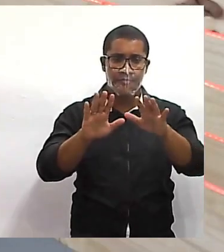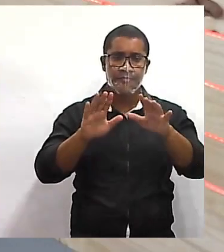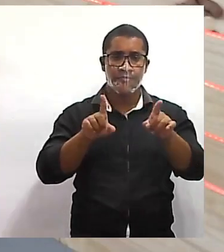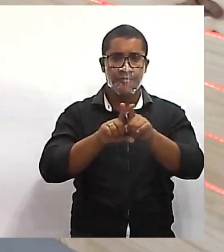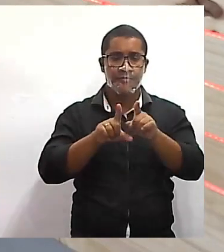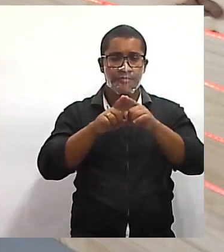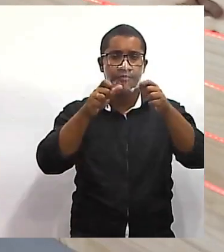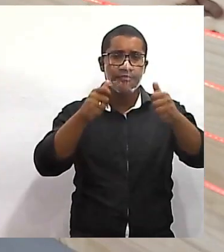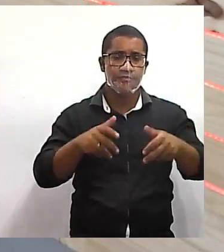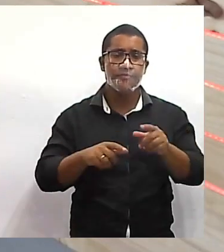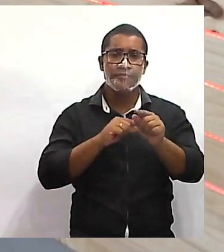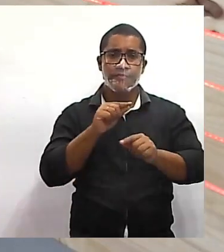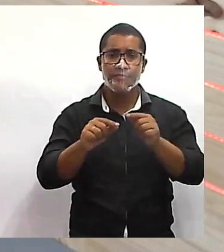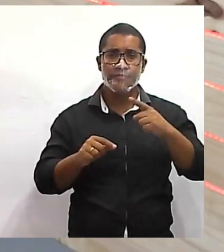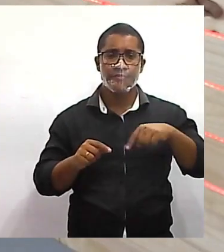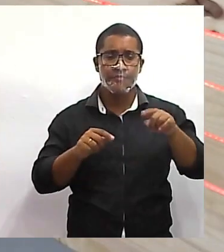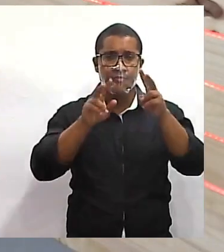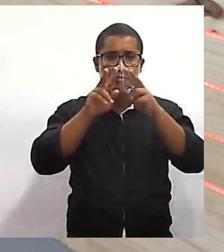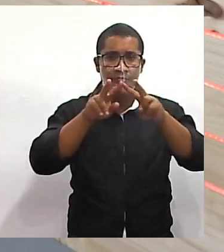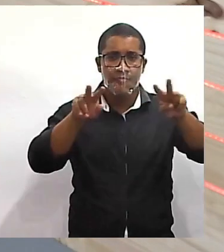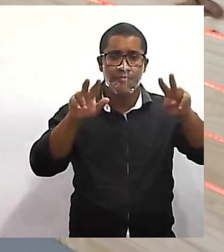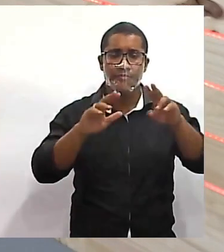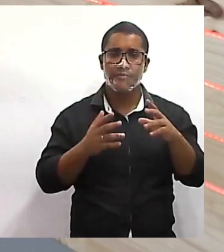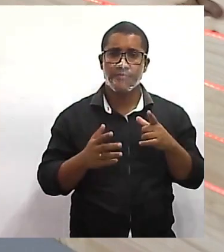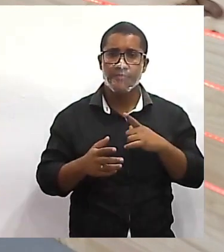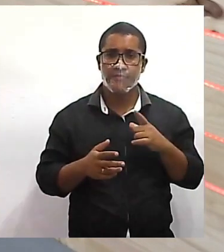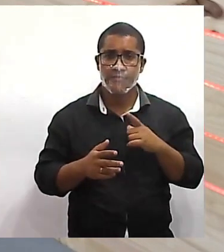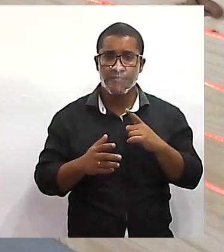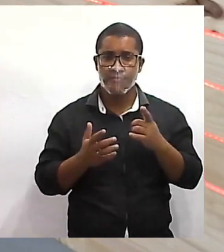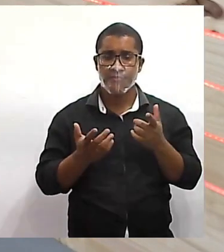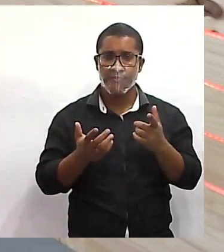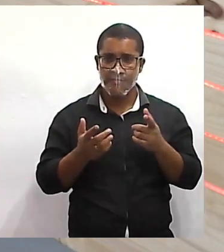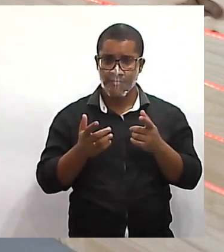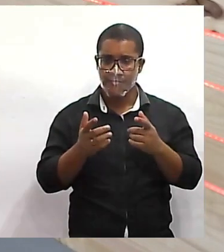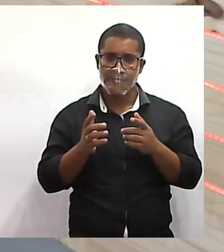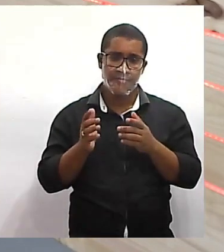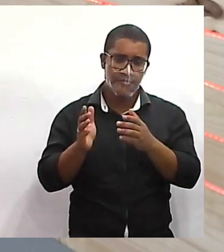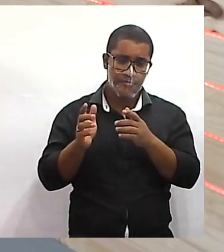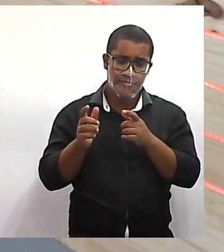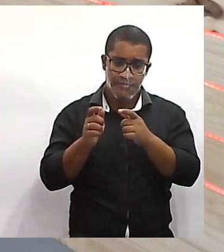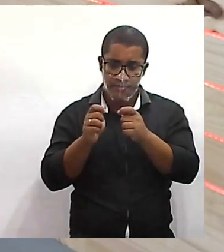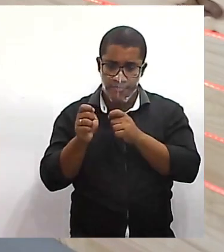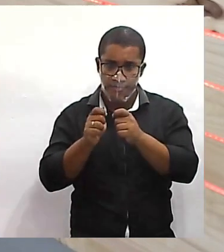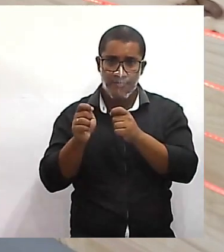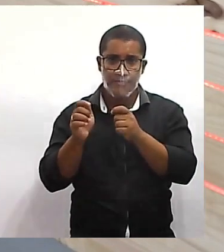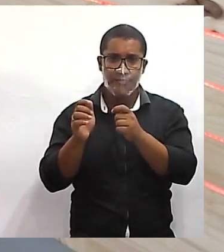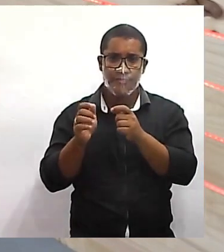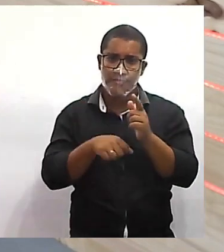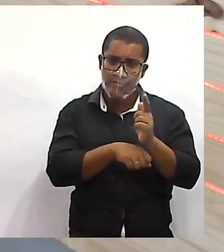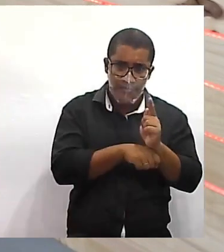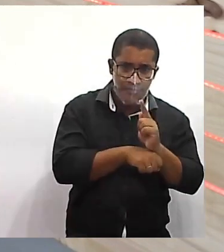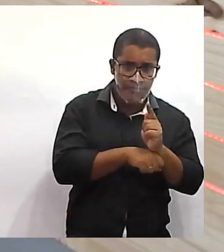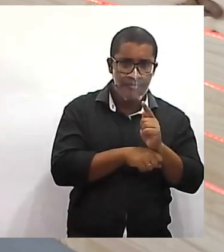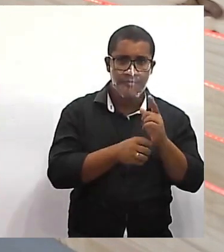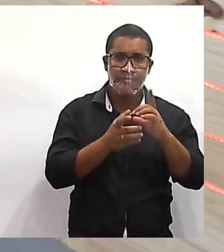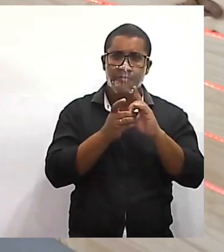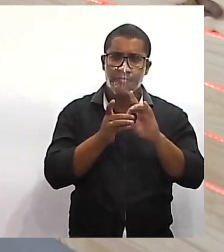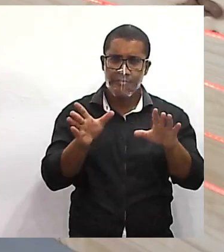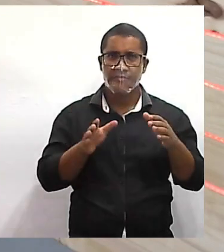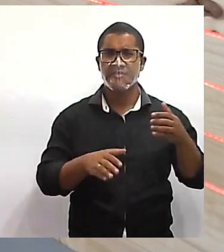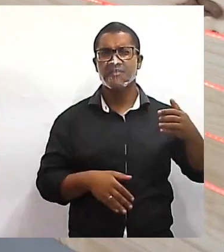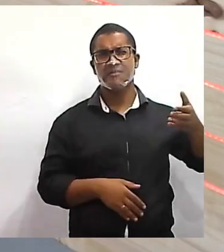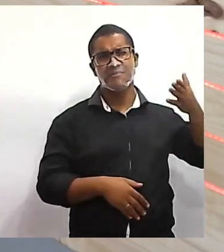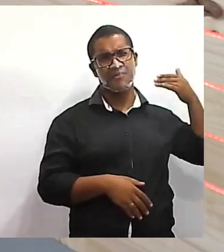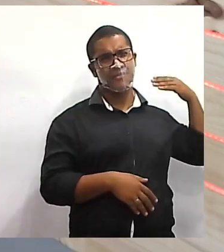Renata, que essa visão de gestão democrática, ela ela não é muito antiga em